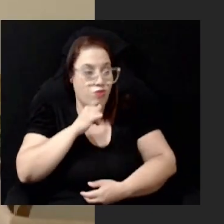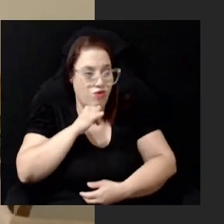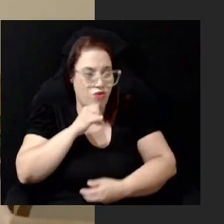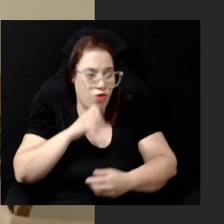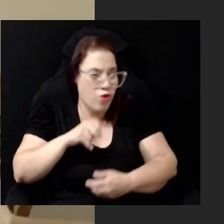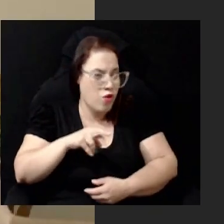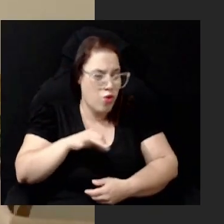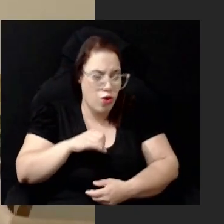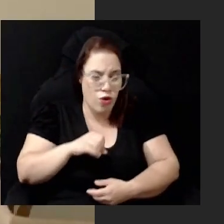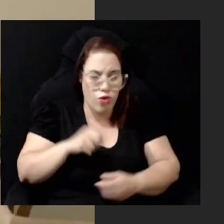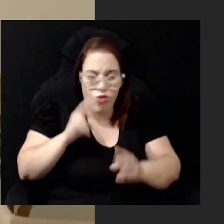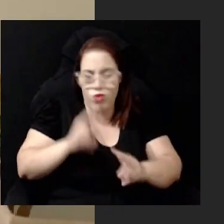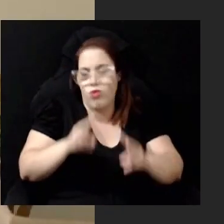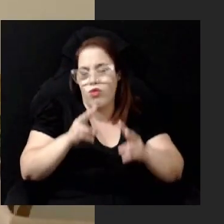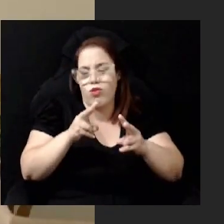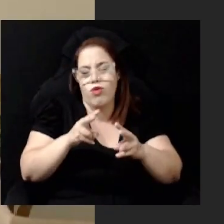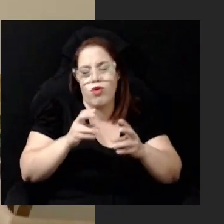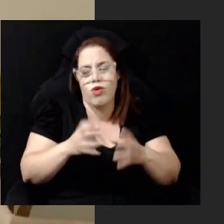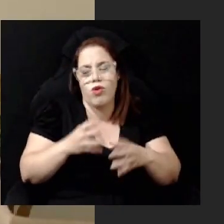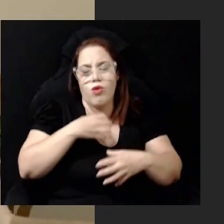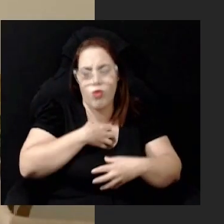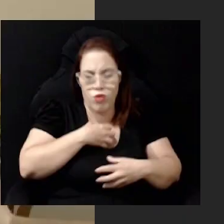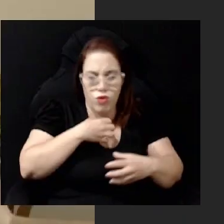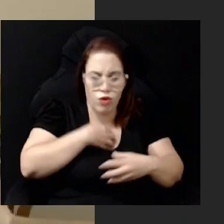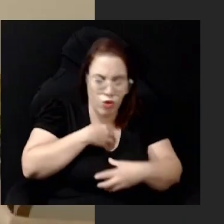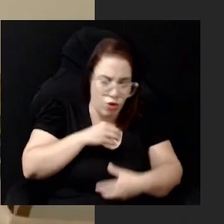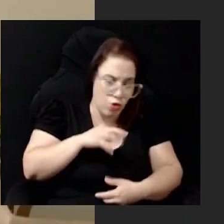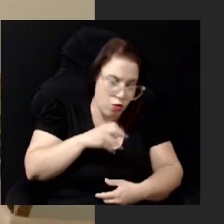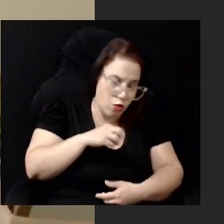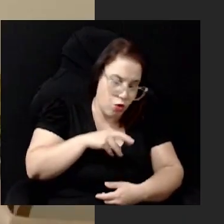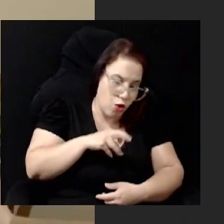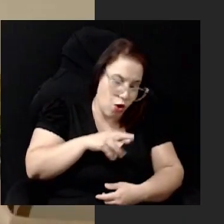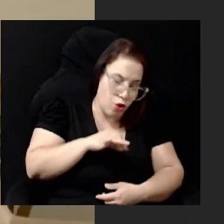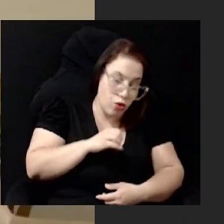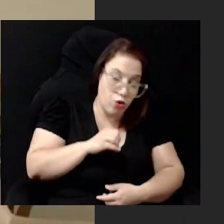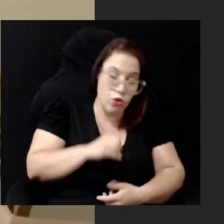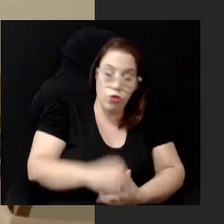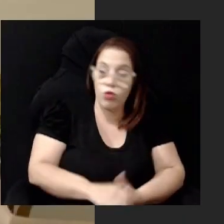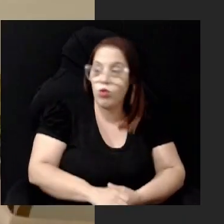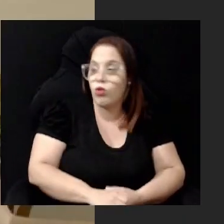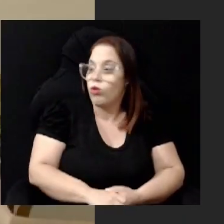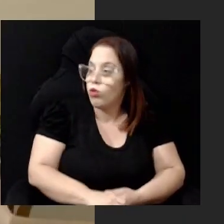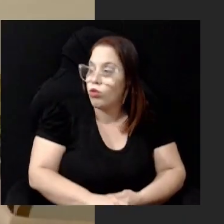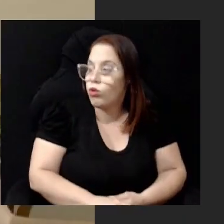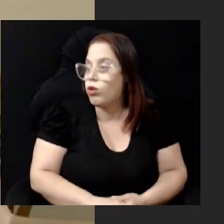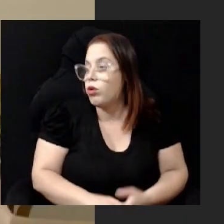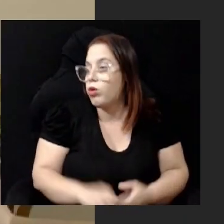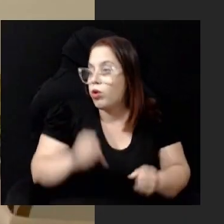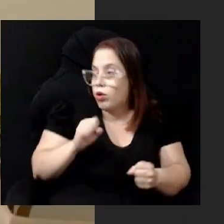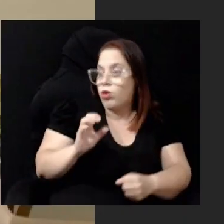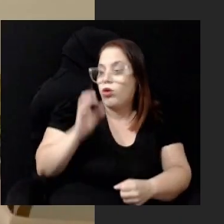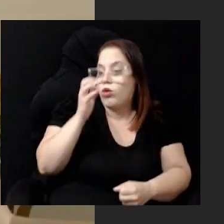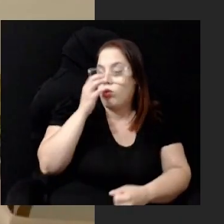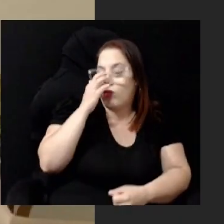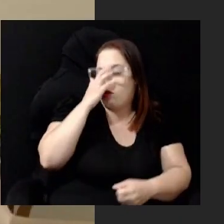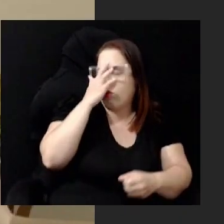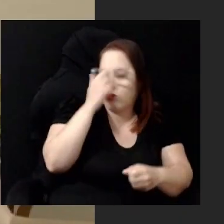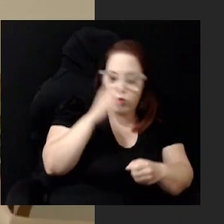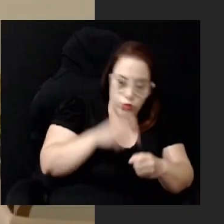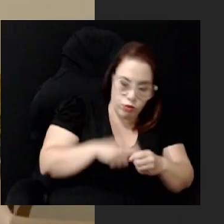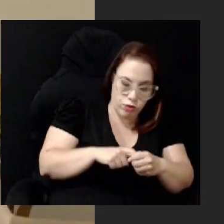órgão muito frequentemente acometido por tumores ósseos primários, então isso pode acontecer. Ele pode